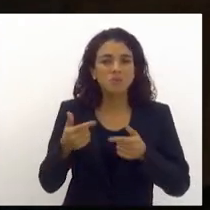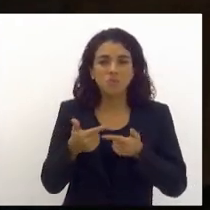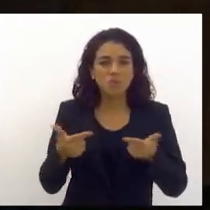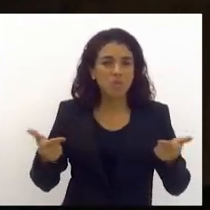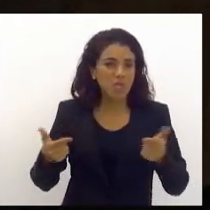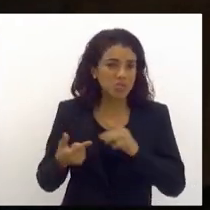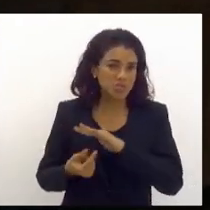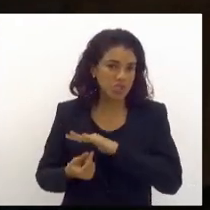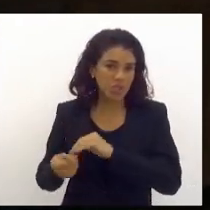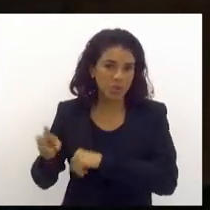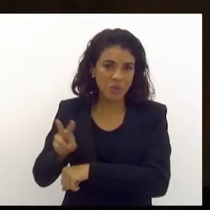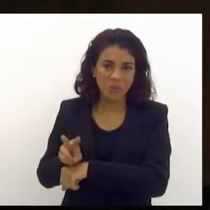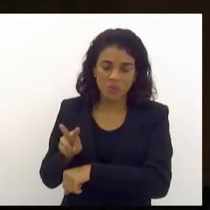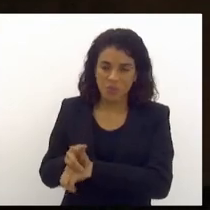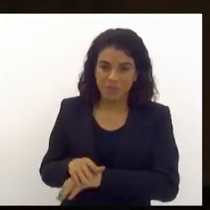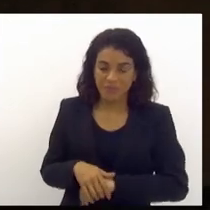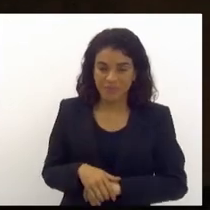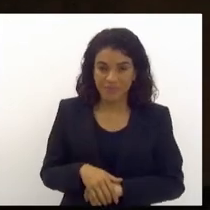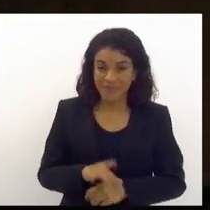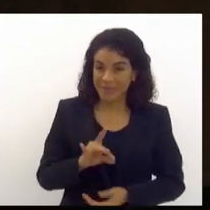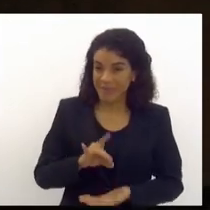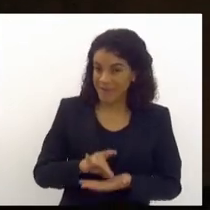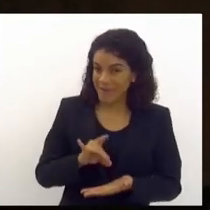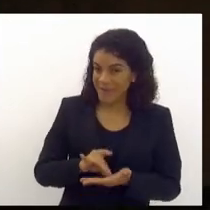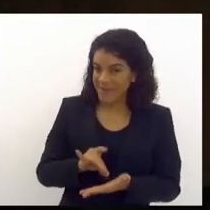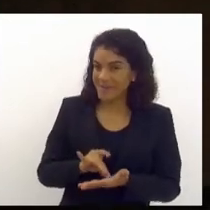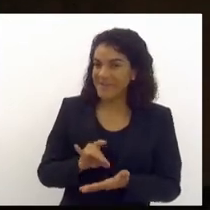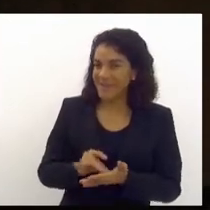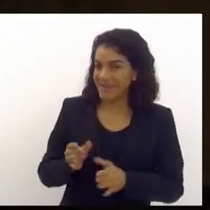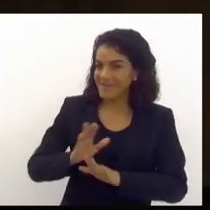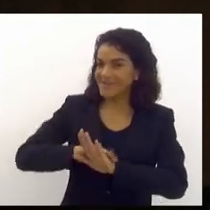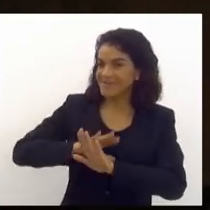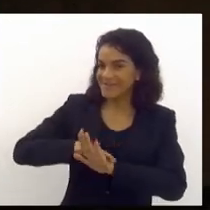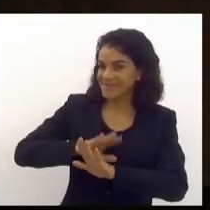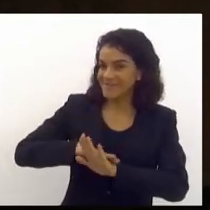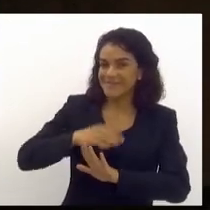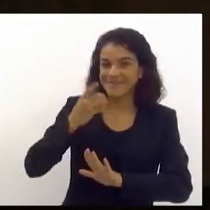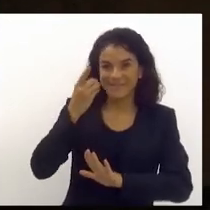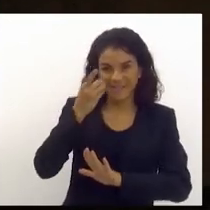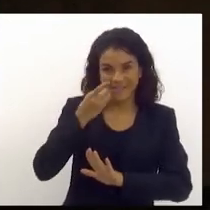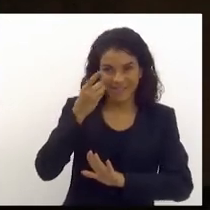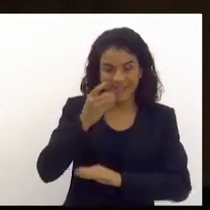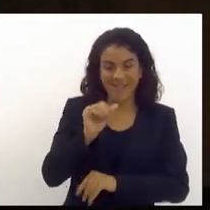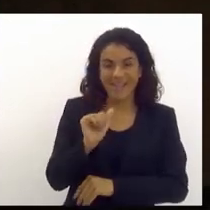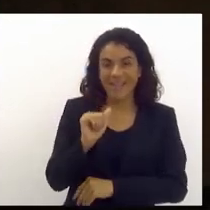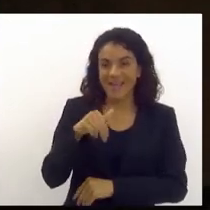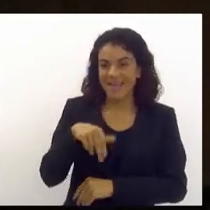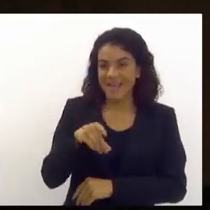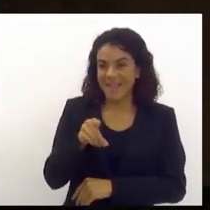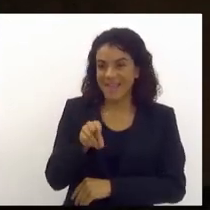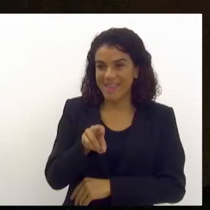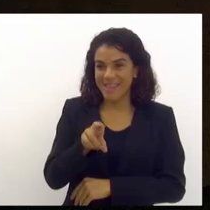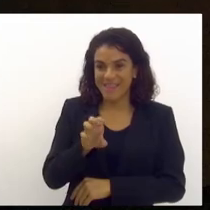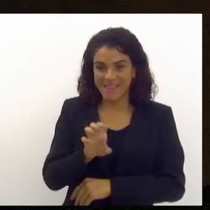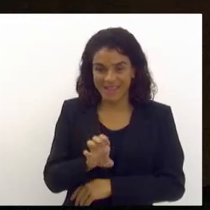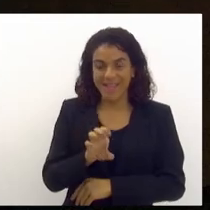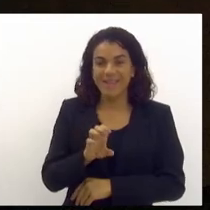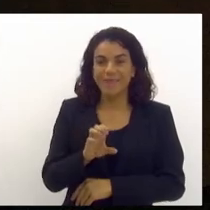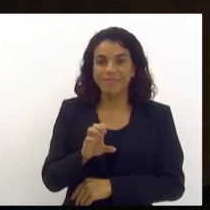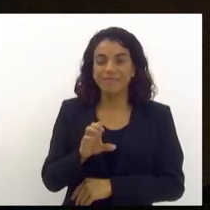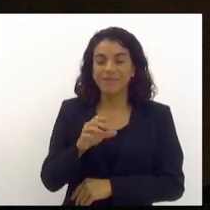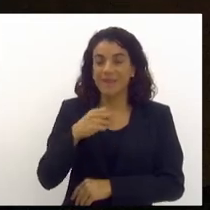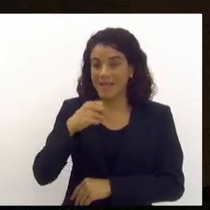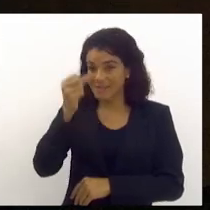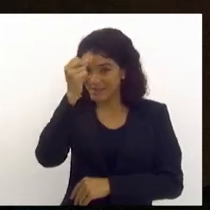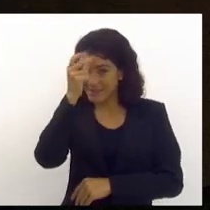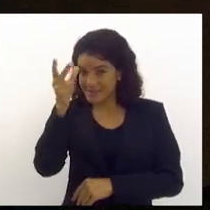cofres. Mas, na verdade, deputado André Correia, a